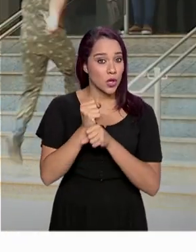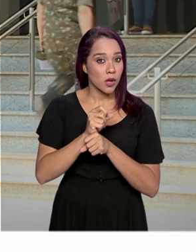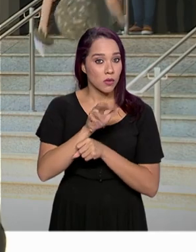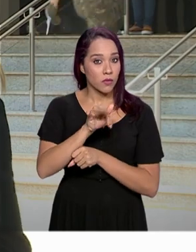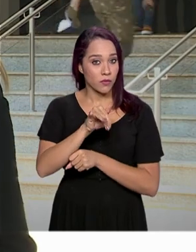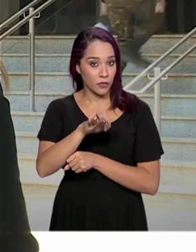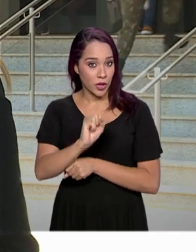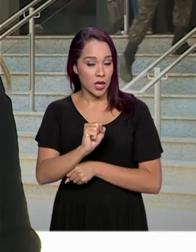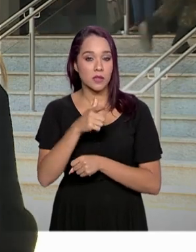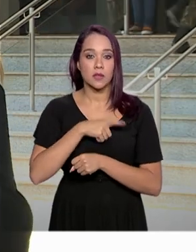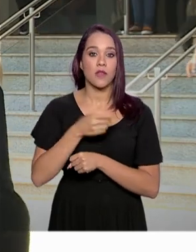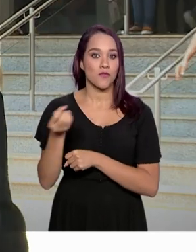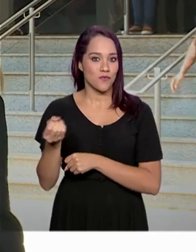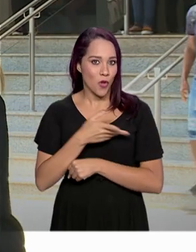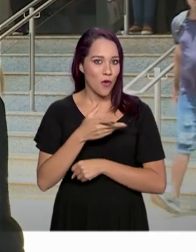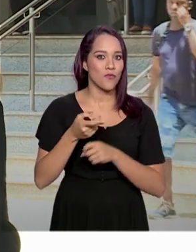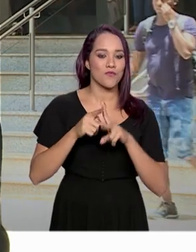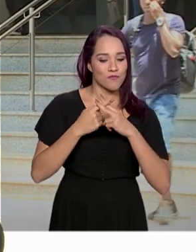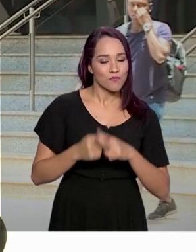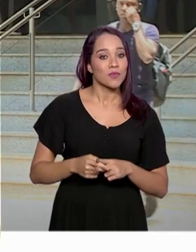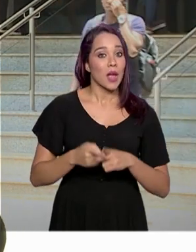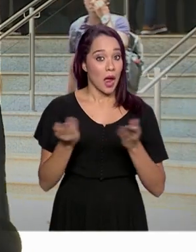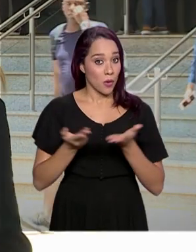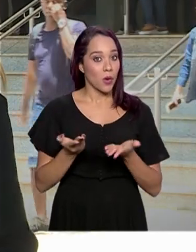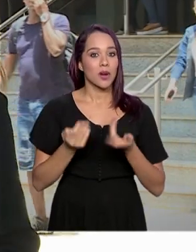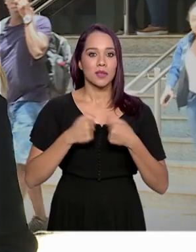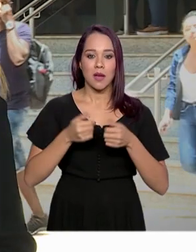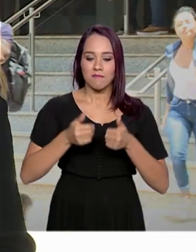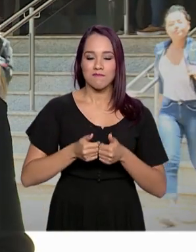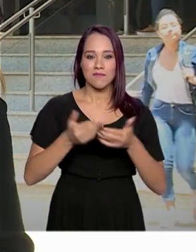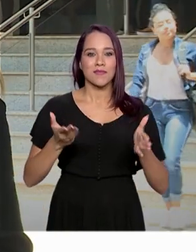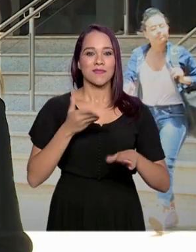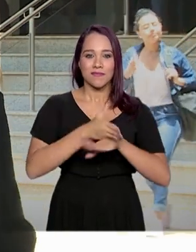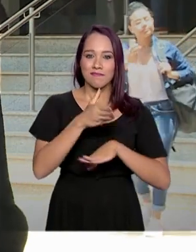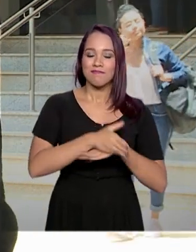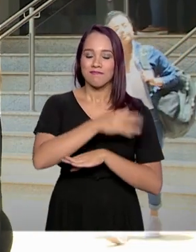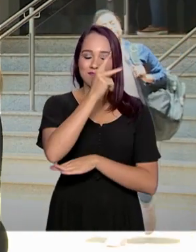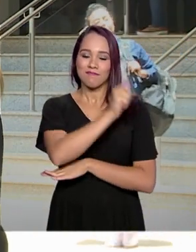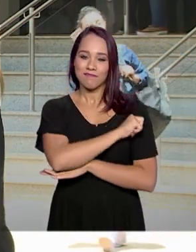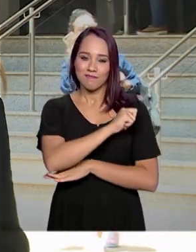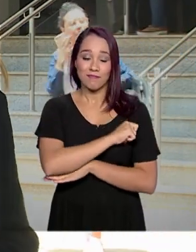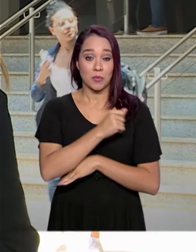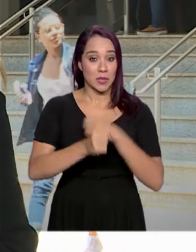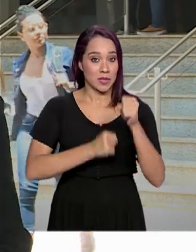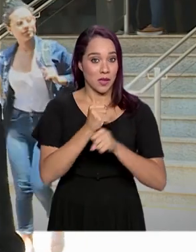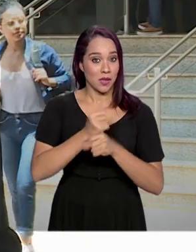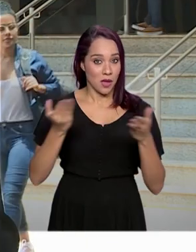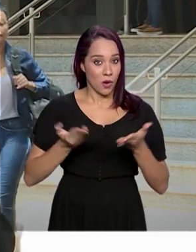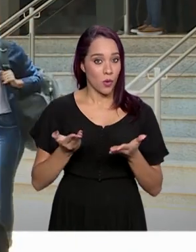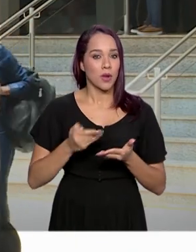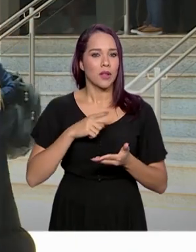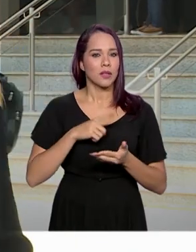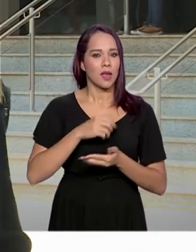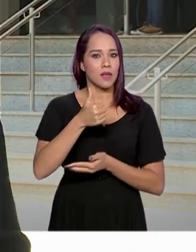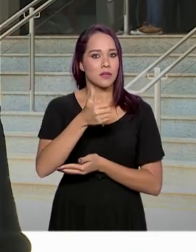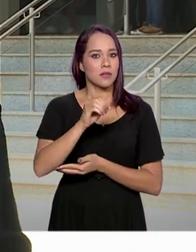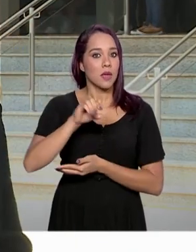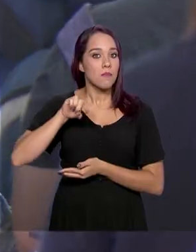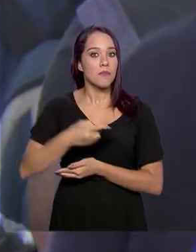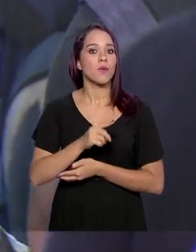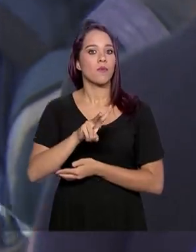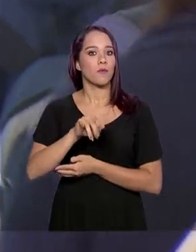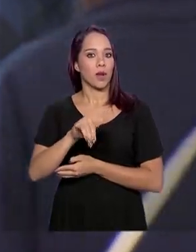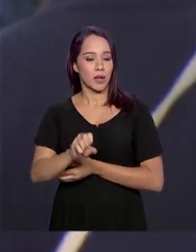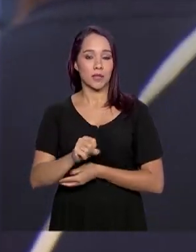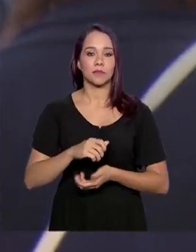foi repaginado e permite agora amplo acesso aos estudantes. Para este ano, a oferta é de 100 mil vagas.